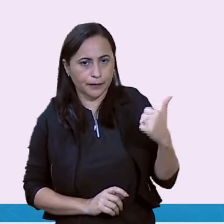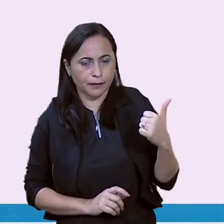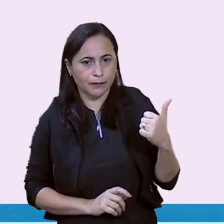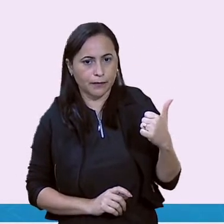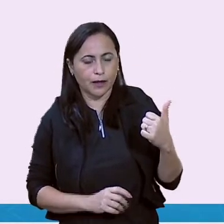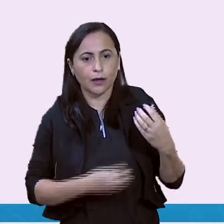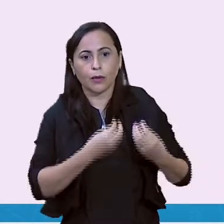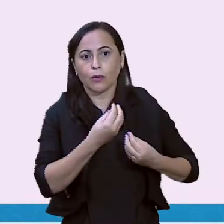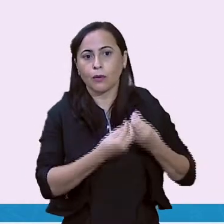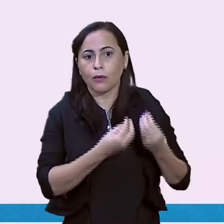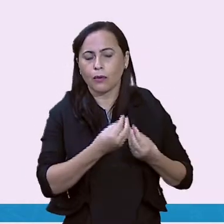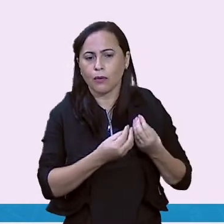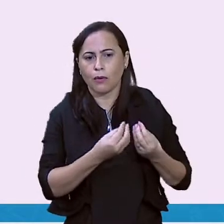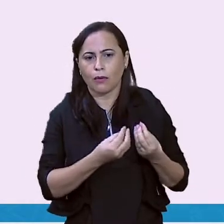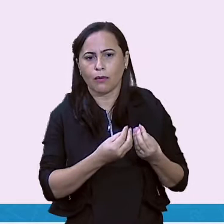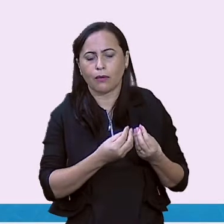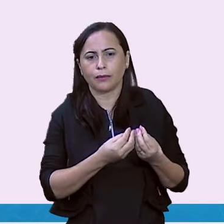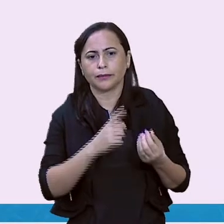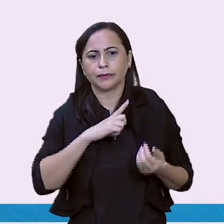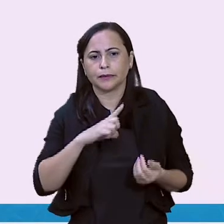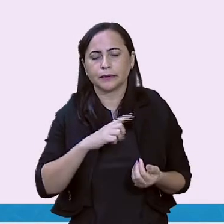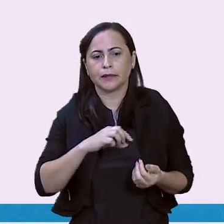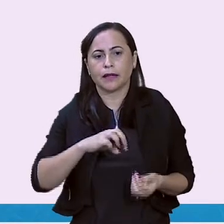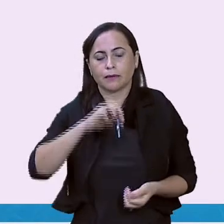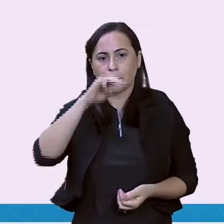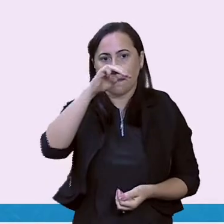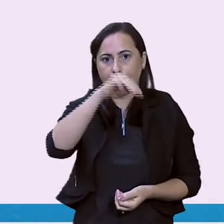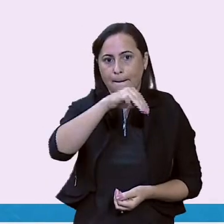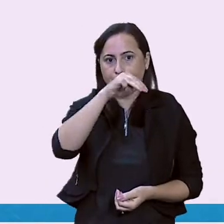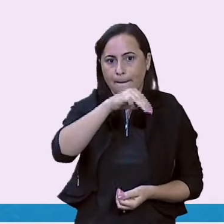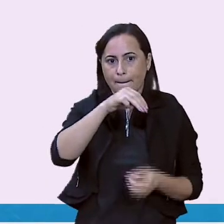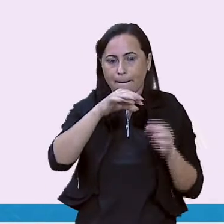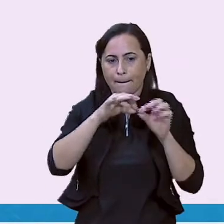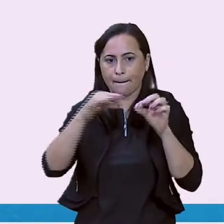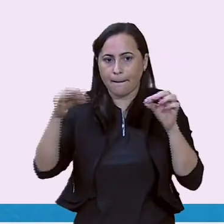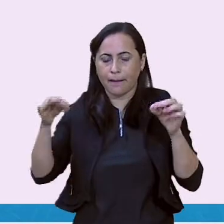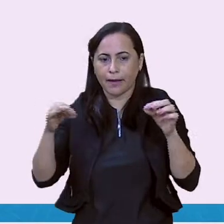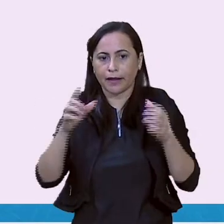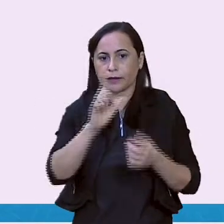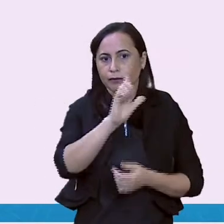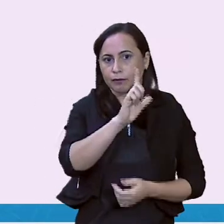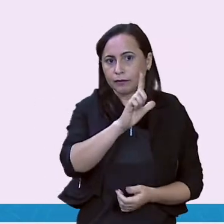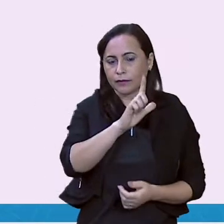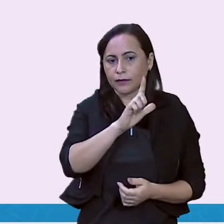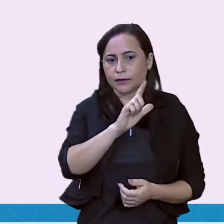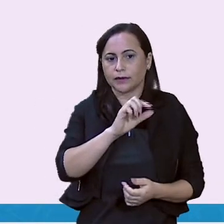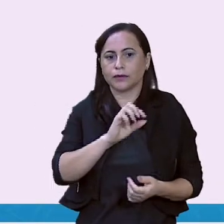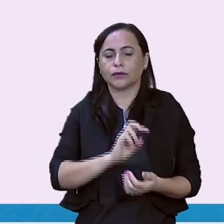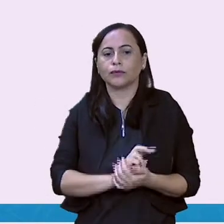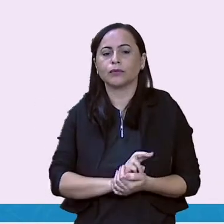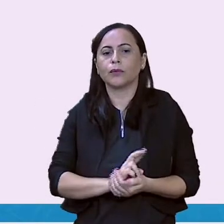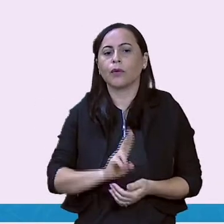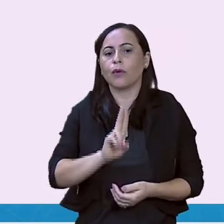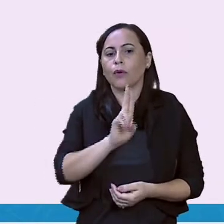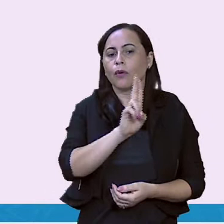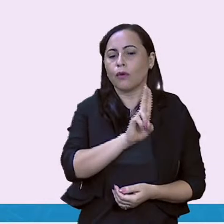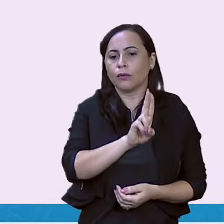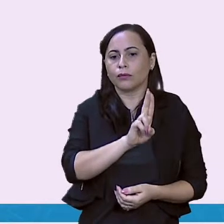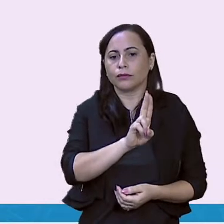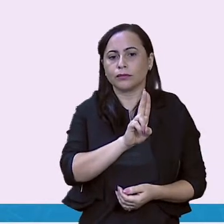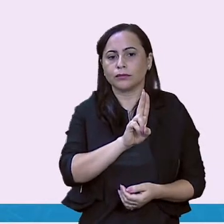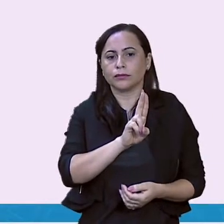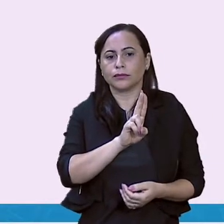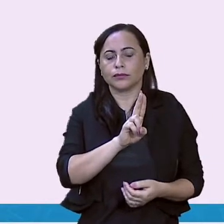para comprar esses produtos. Em metro, em litro, em unidade ou em quilo. E vou usar o M